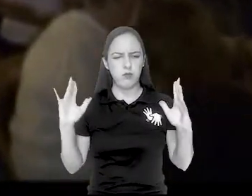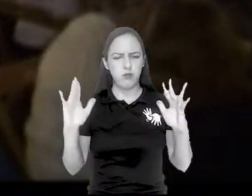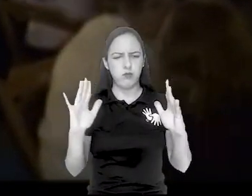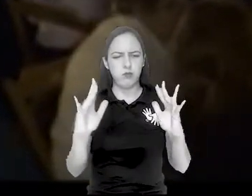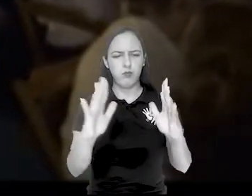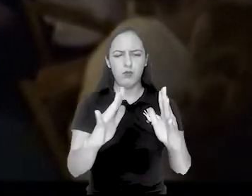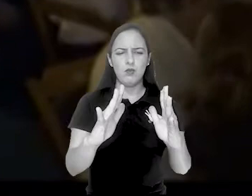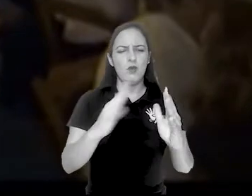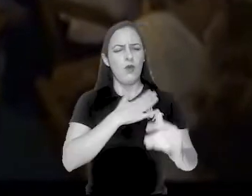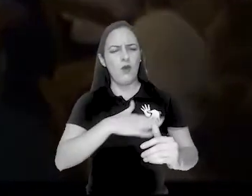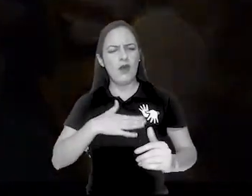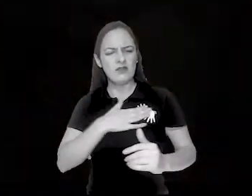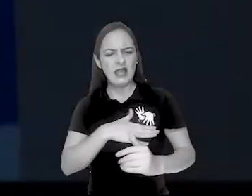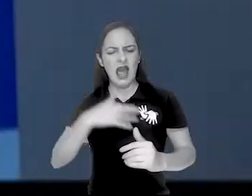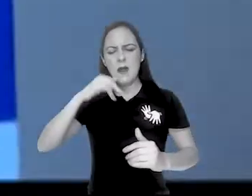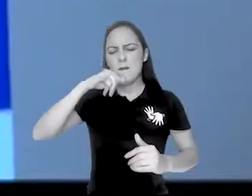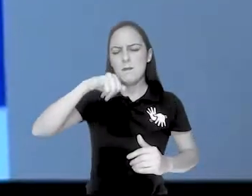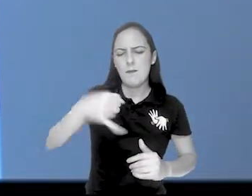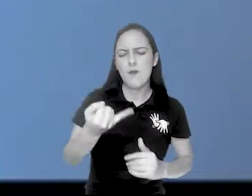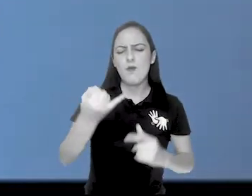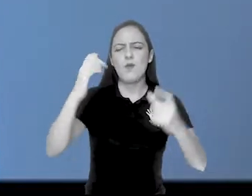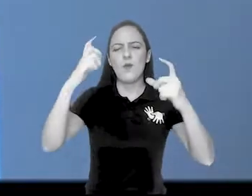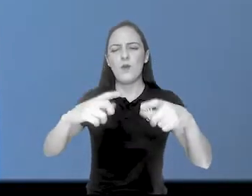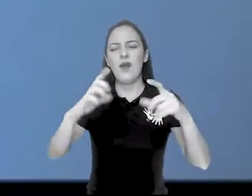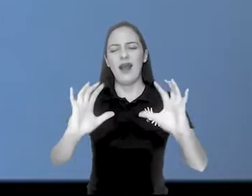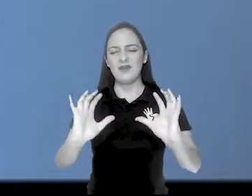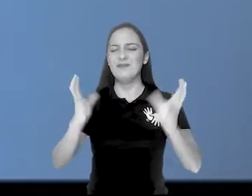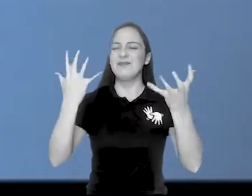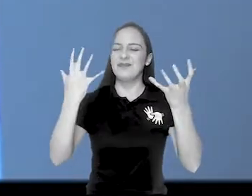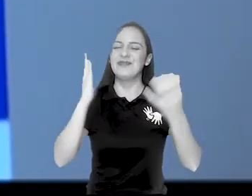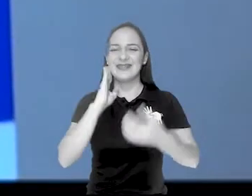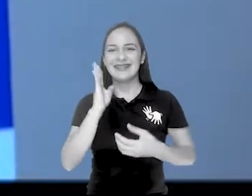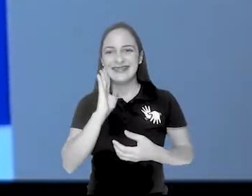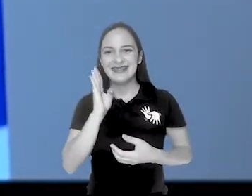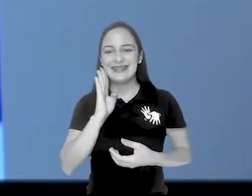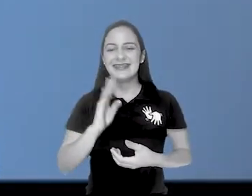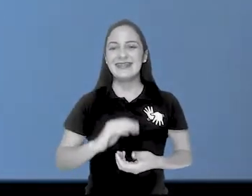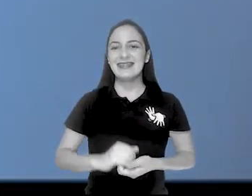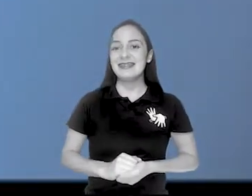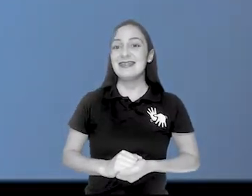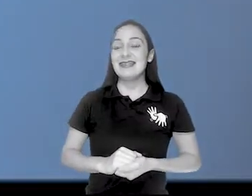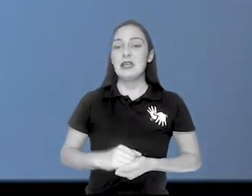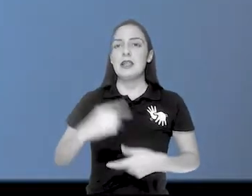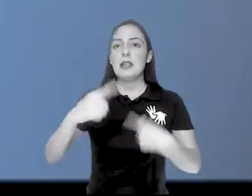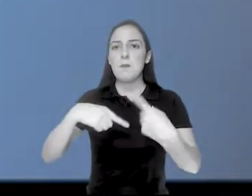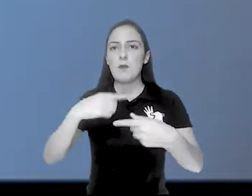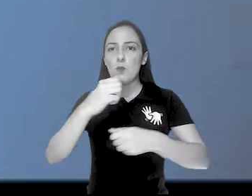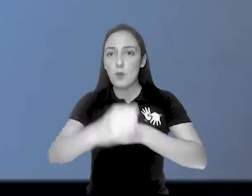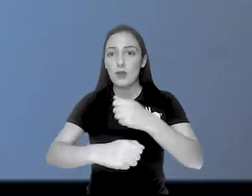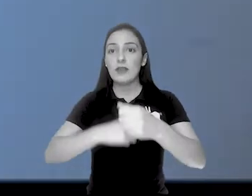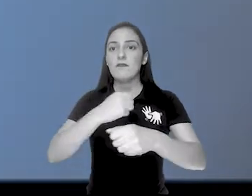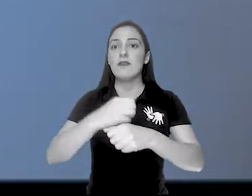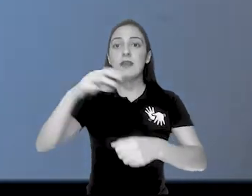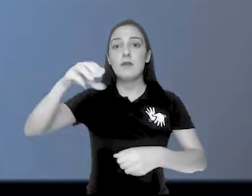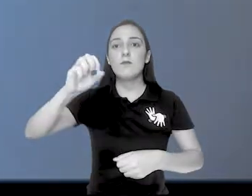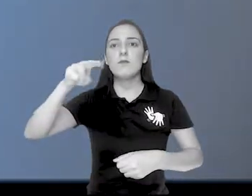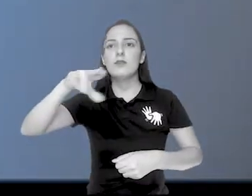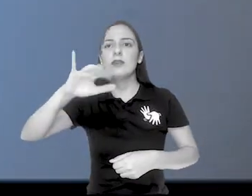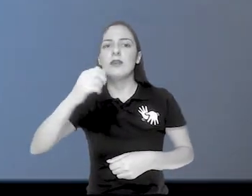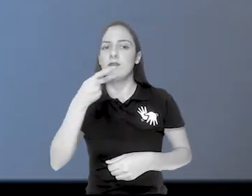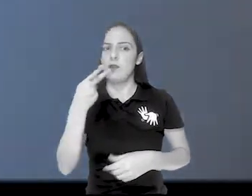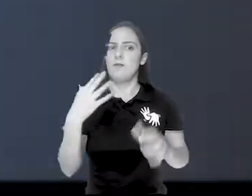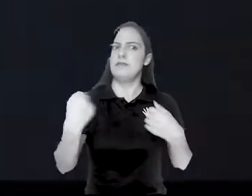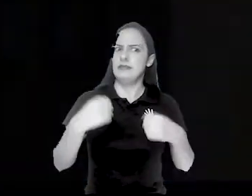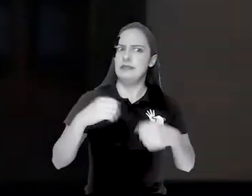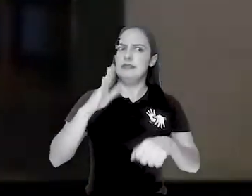eles curtiram todo o ambiente da festa, foi muito legal. Aí no ano seguinte a Mônica, não, você tem que dar um jeito, tem que ter